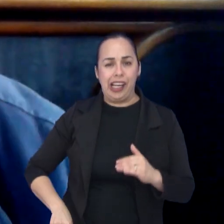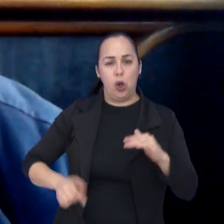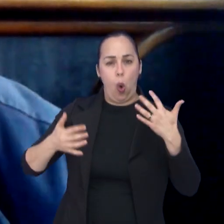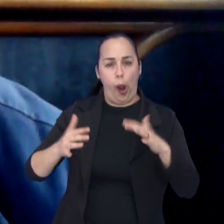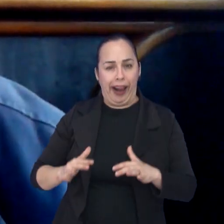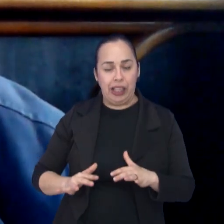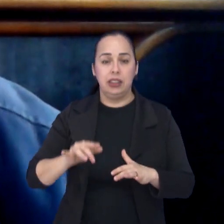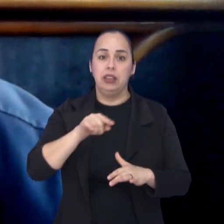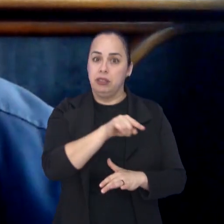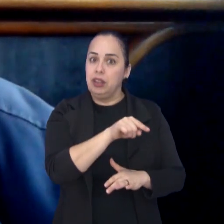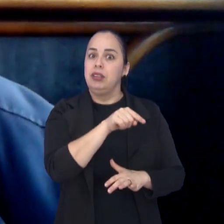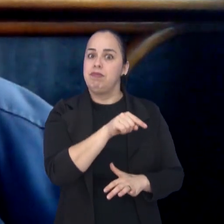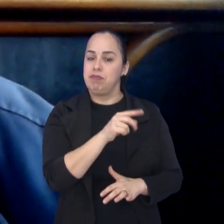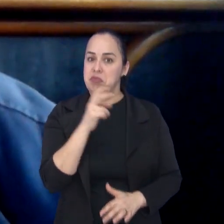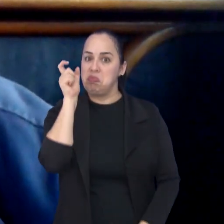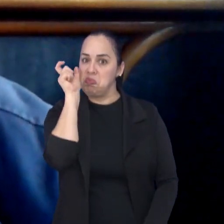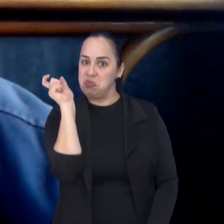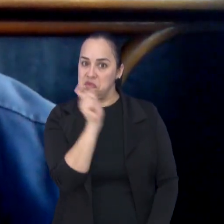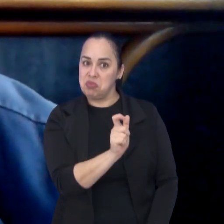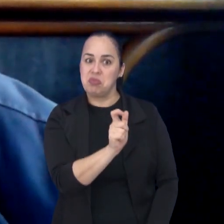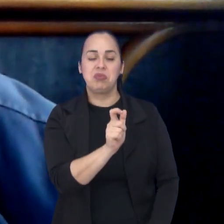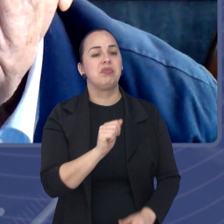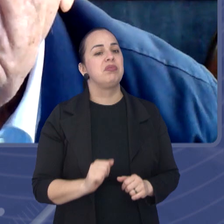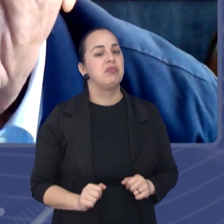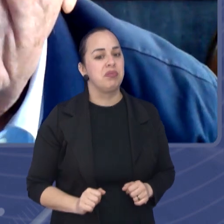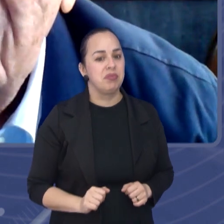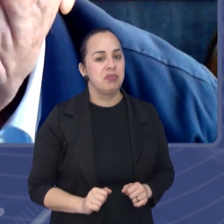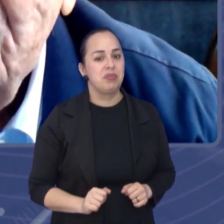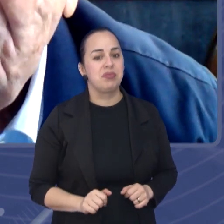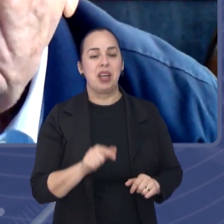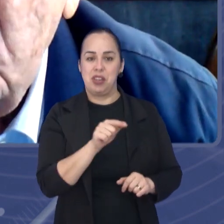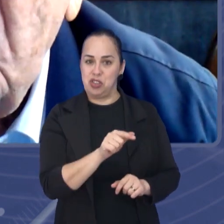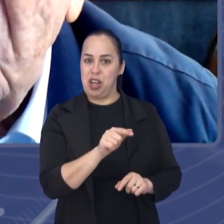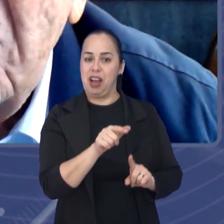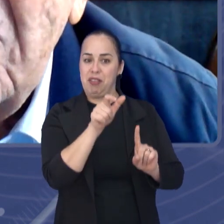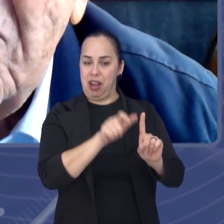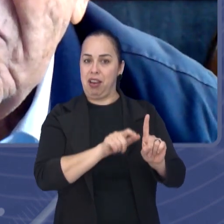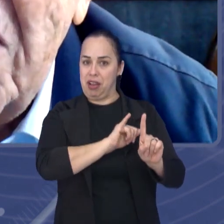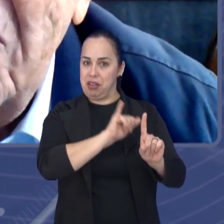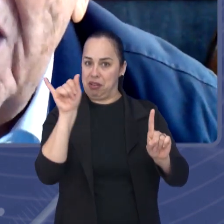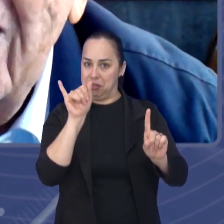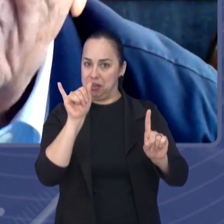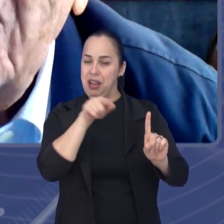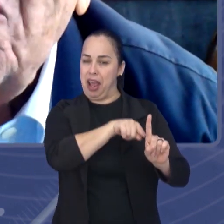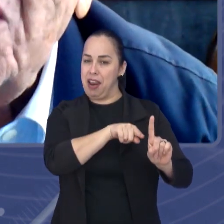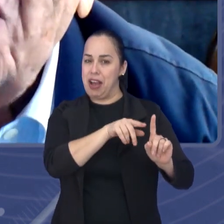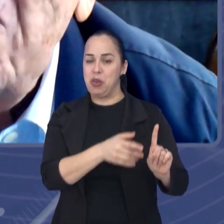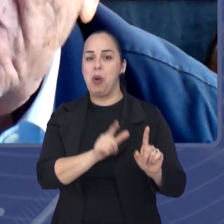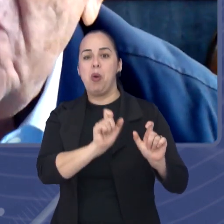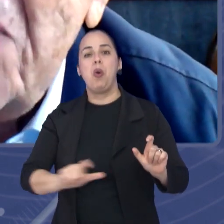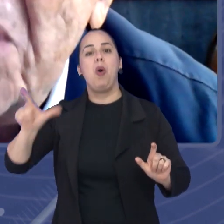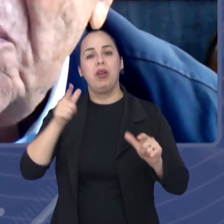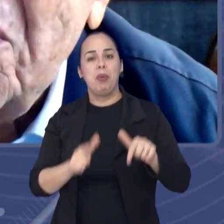e isso aí interessa. Ó, fizeram a propaganda aqui do Paulo, em breve ele estará no Conexão Cultura, até ó,